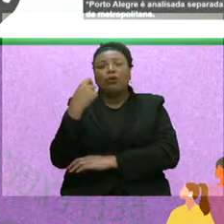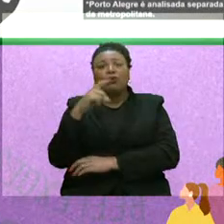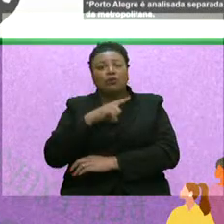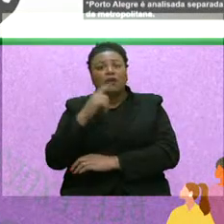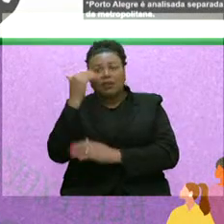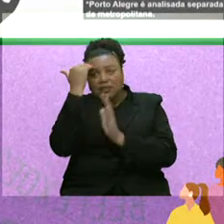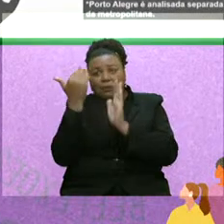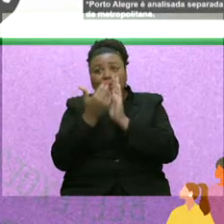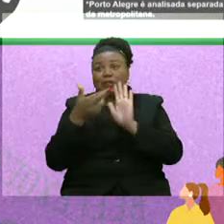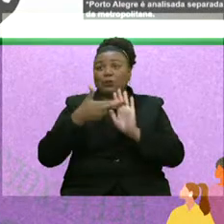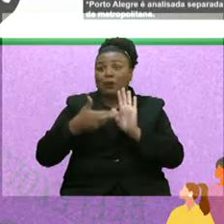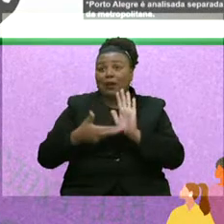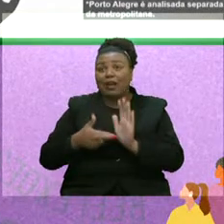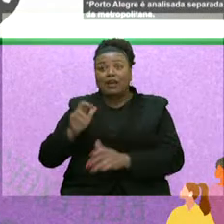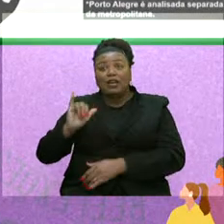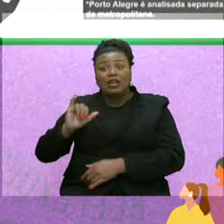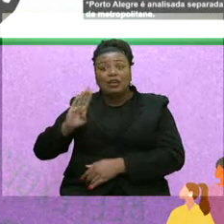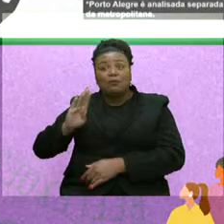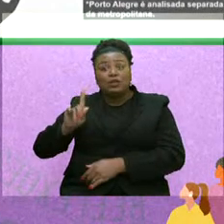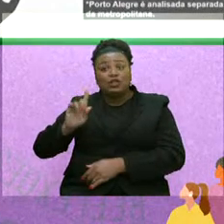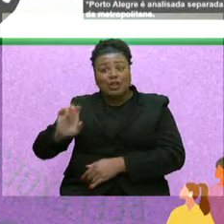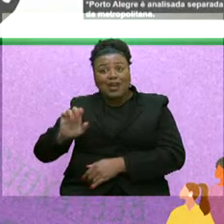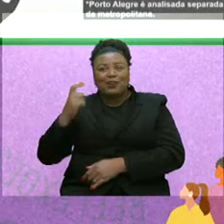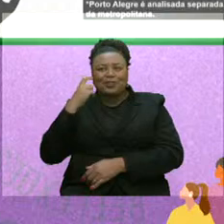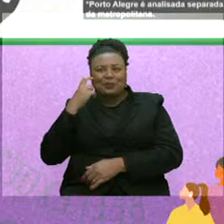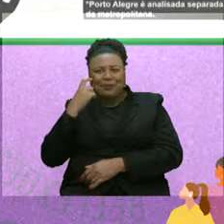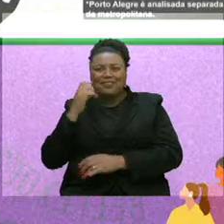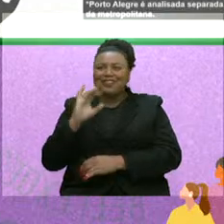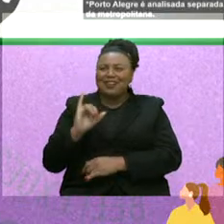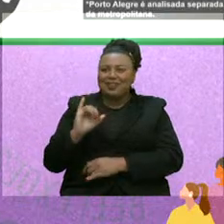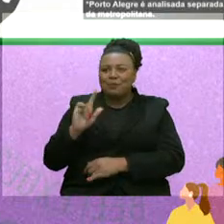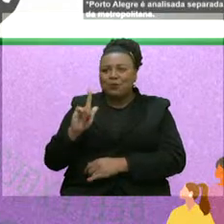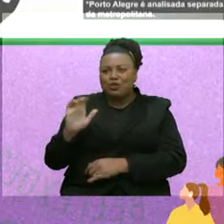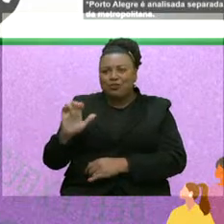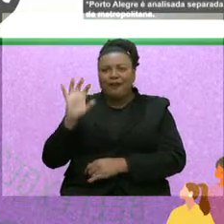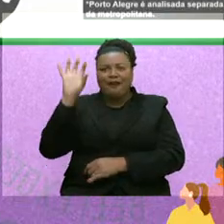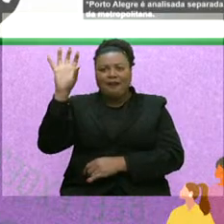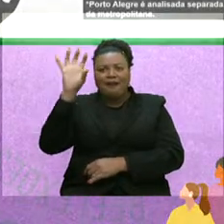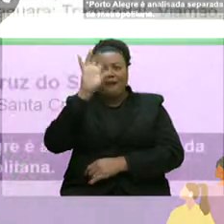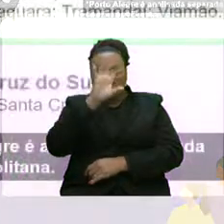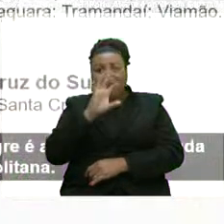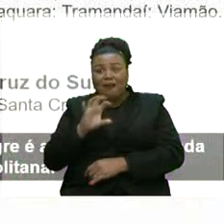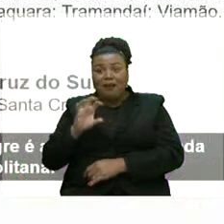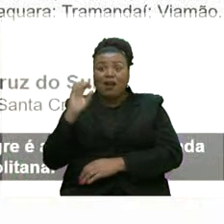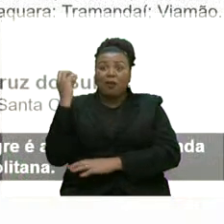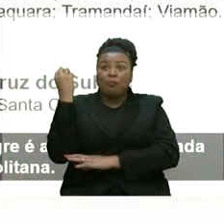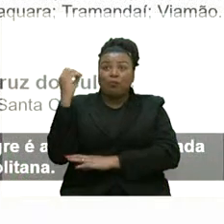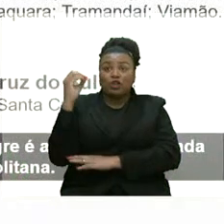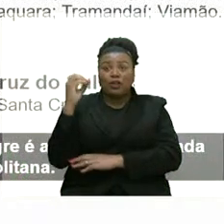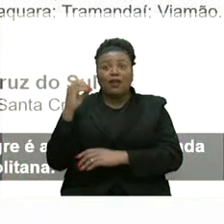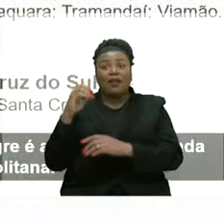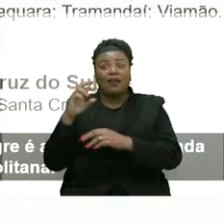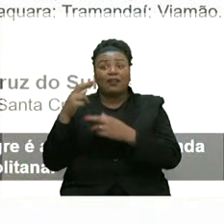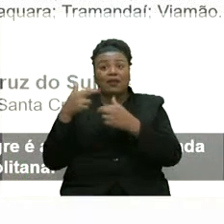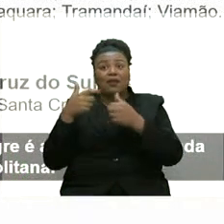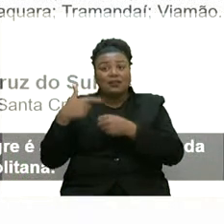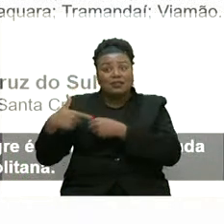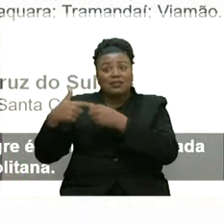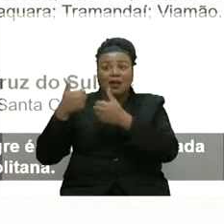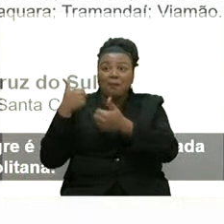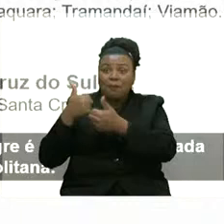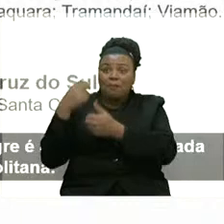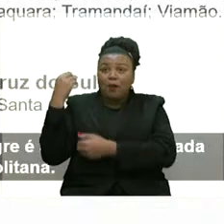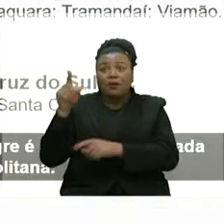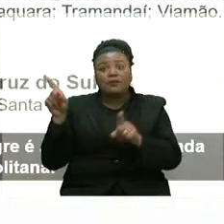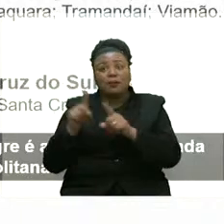o IBGE. Quando a gente pensa em IBGE, as mesorregiões, Porto Alegre, região metropolitana, inclui também